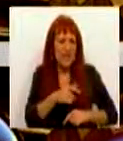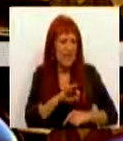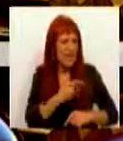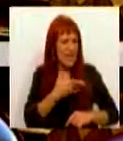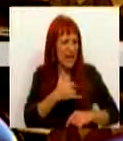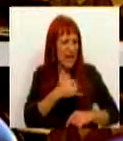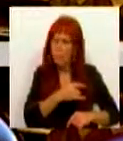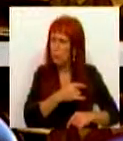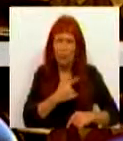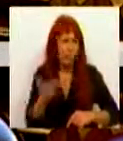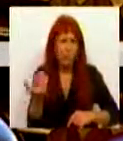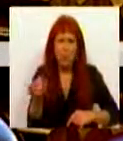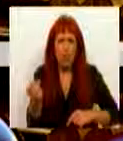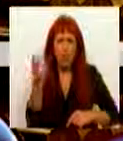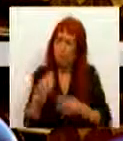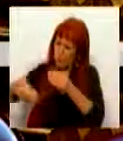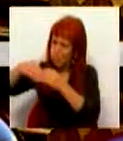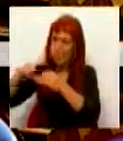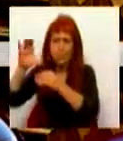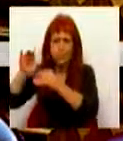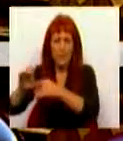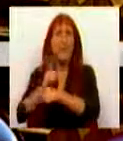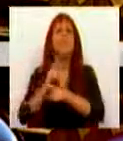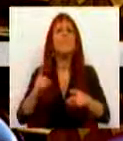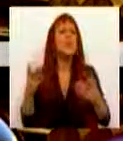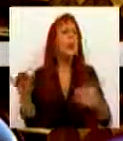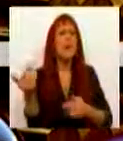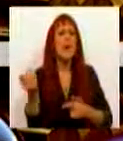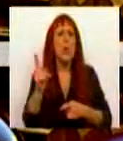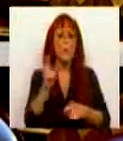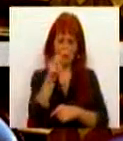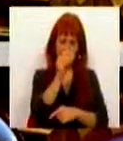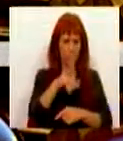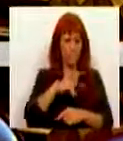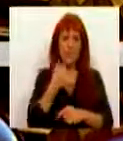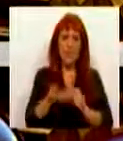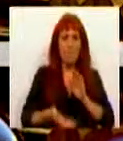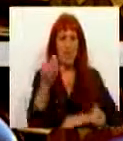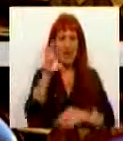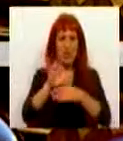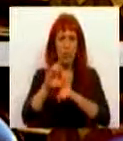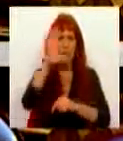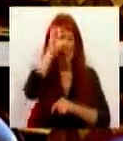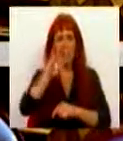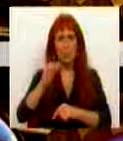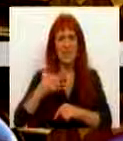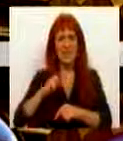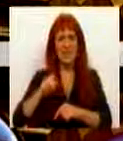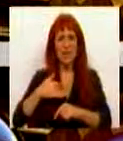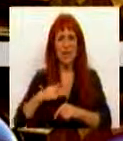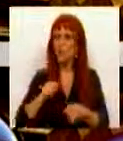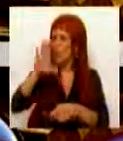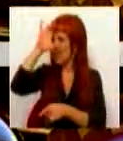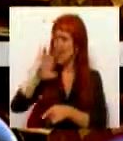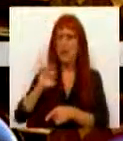PSD e CDS, não era suficiente. E não era suficiente porquê? Porque o Banco de Portugal pediu mais capital ao Governo PSD e CDS e o Governo PSD